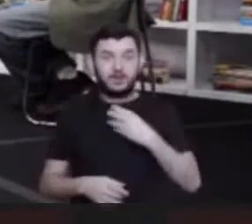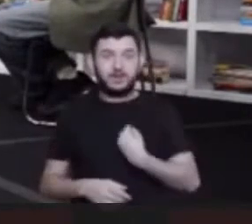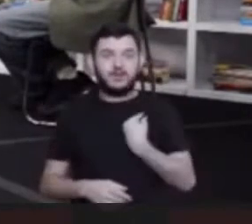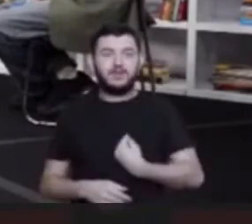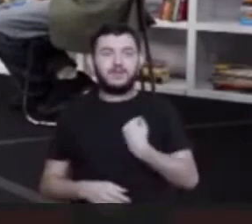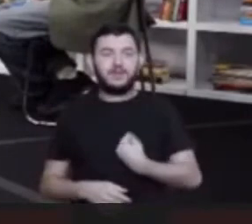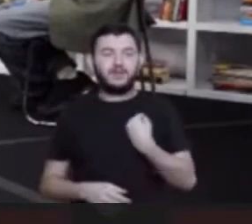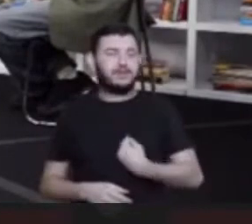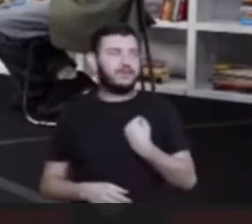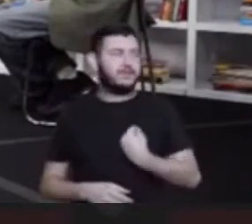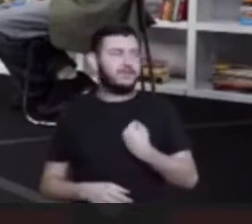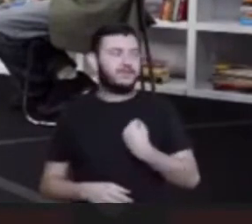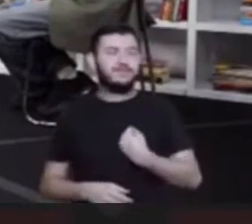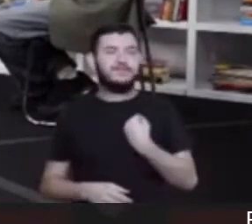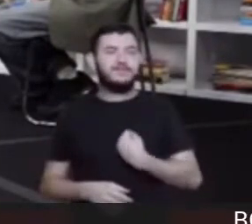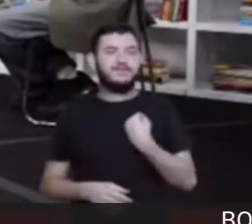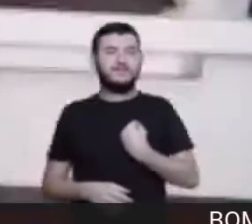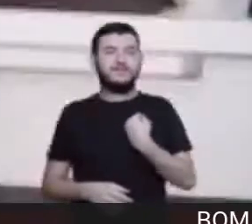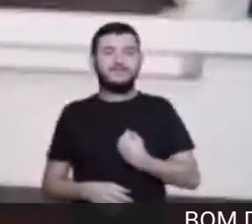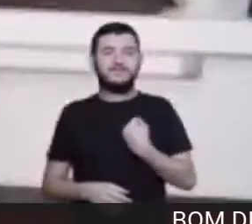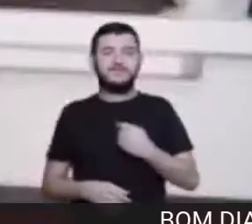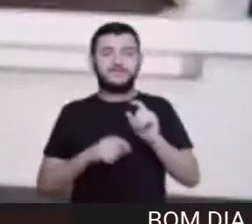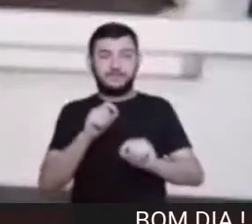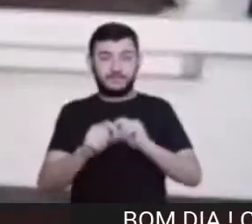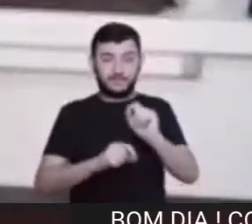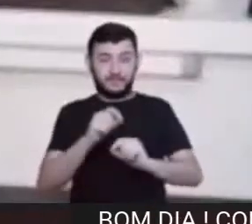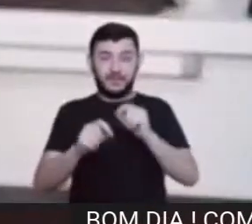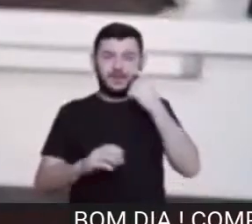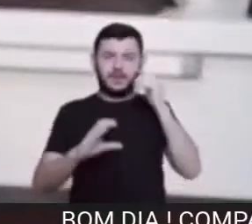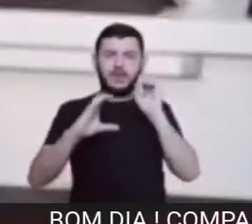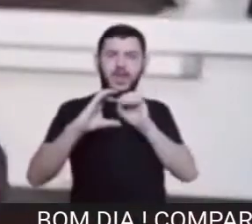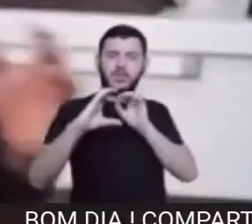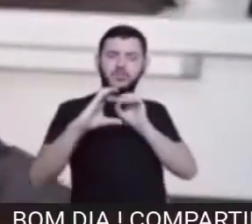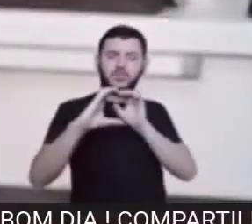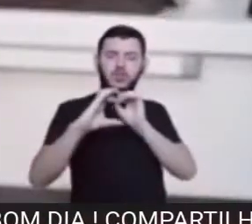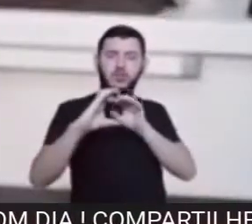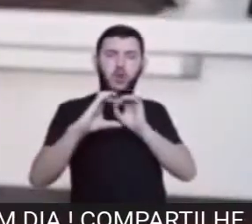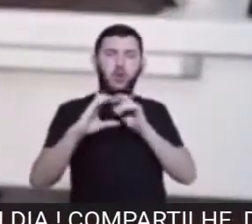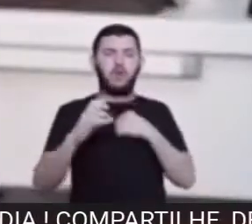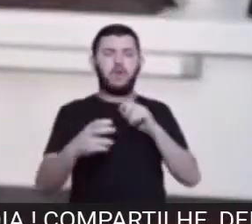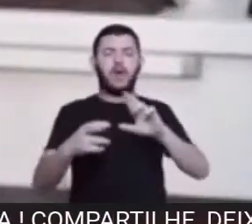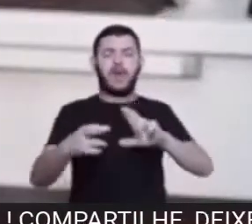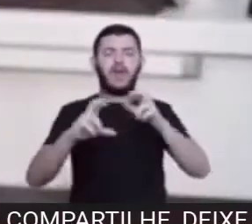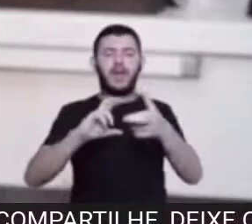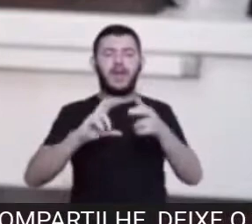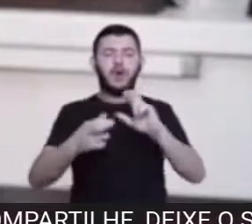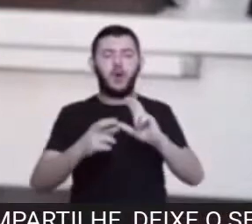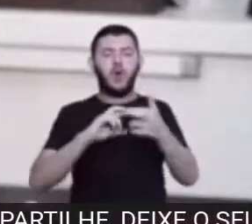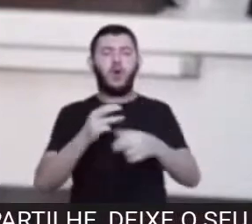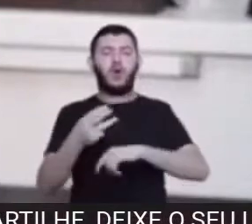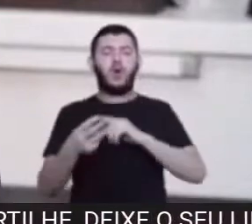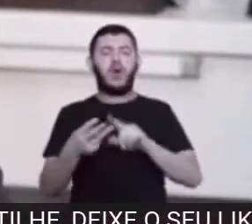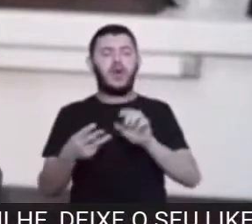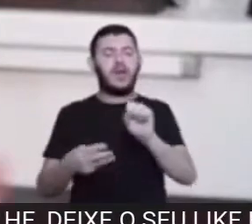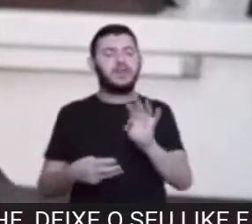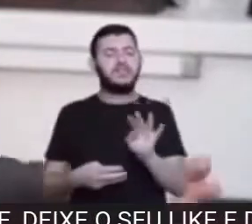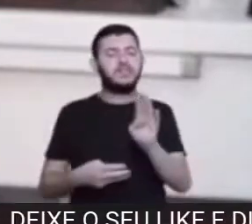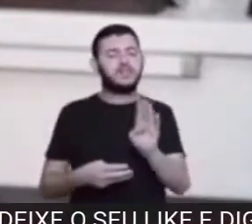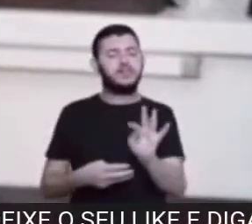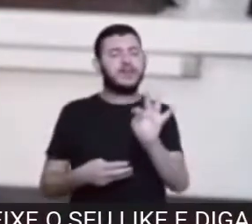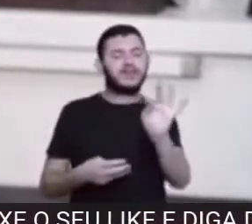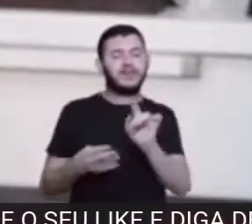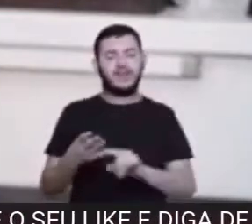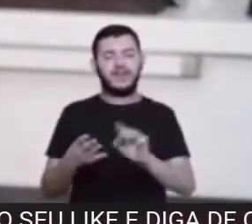anos xingando, sabe, a Rede Globo, xingando a Record, xingando o SBT, xingando a Bandeirante. Agora nós temos a